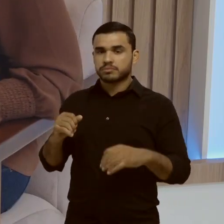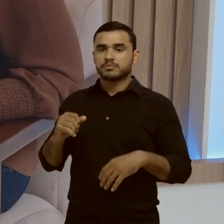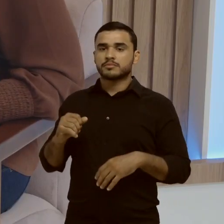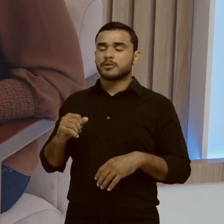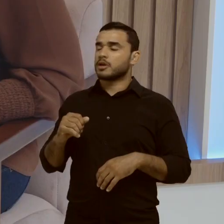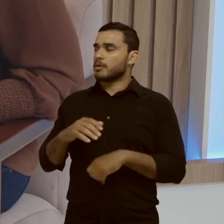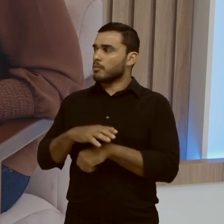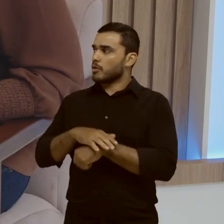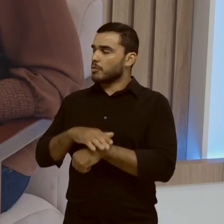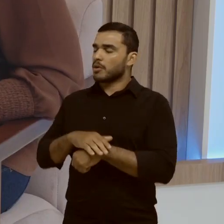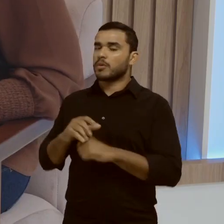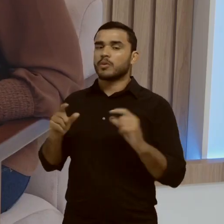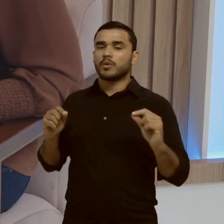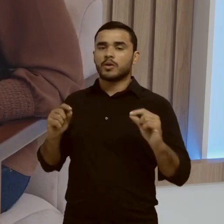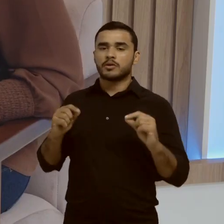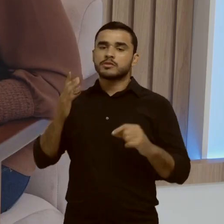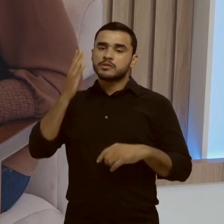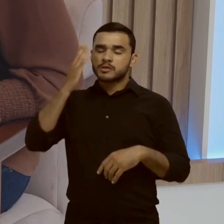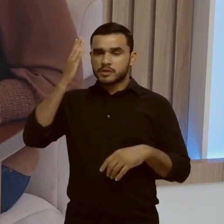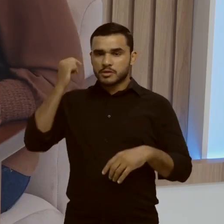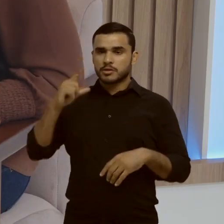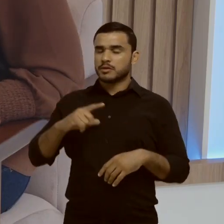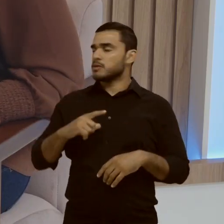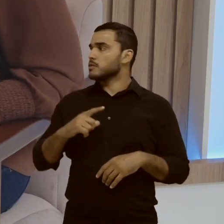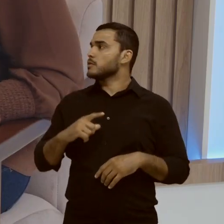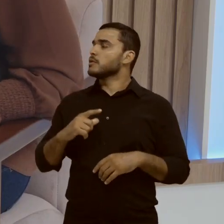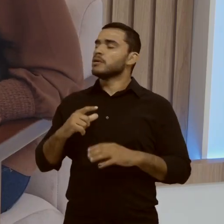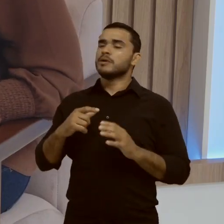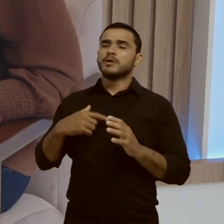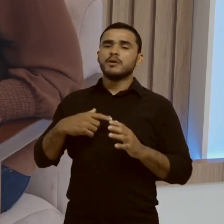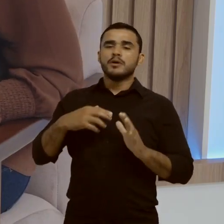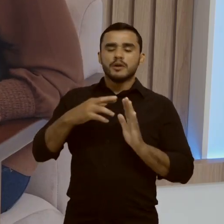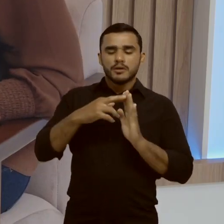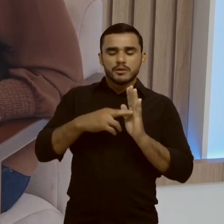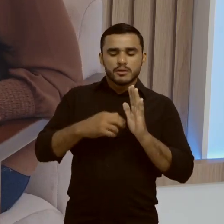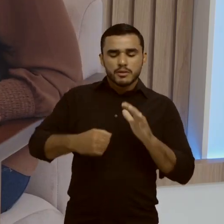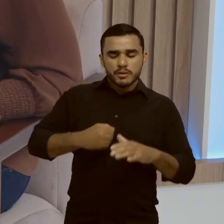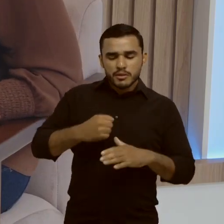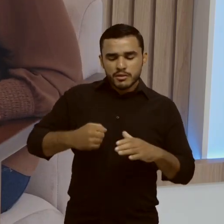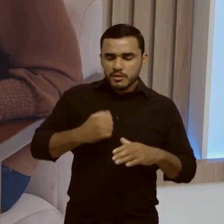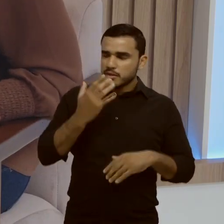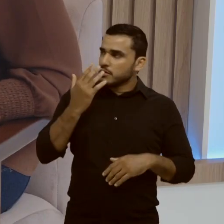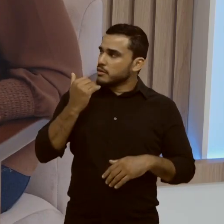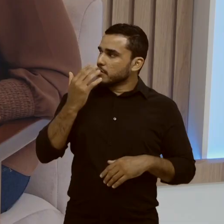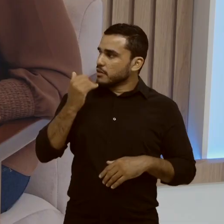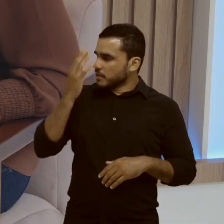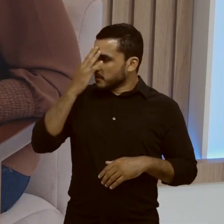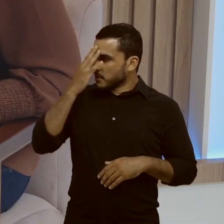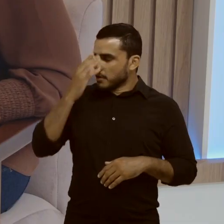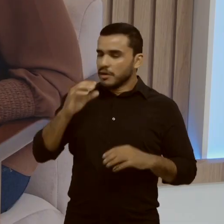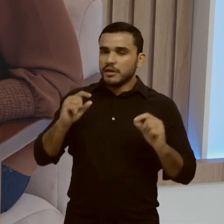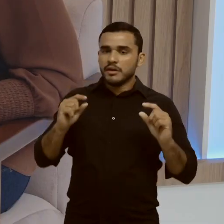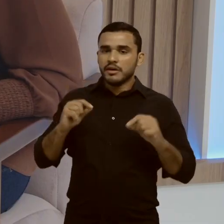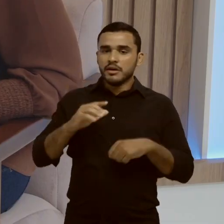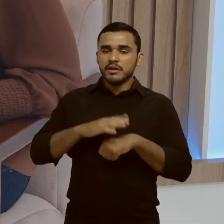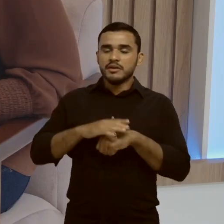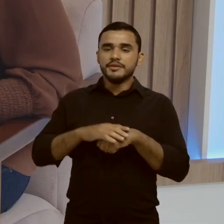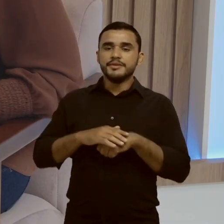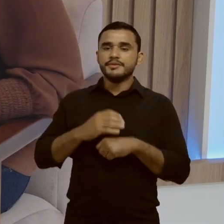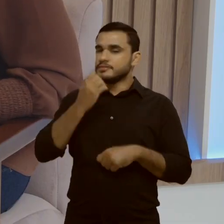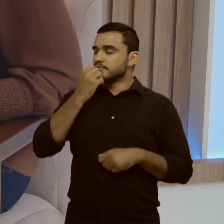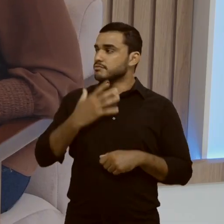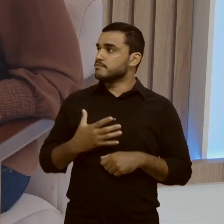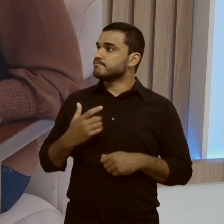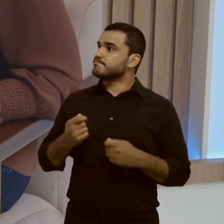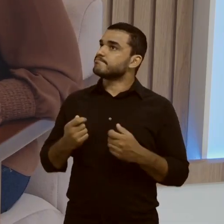momentos com as crianças também para realizar receitas, né? Então, isso é uma vivência que traz para eles um grande